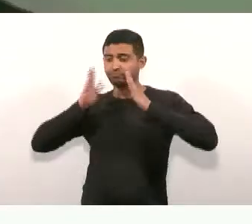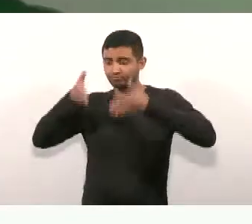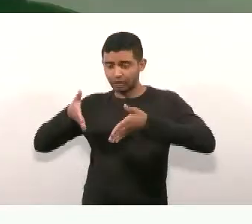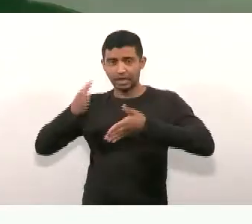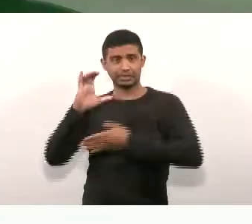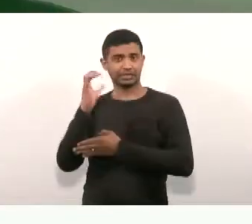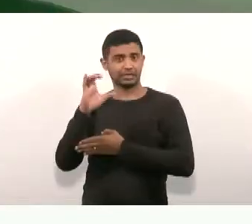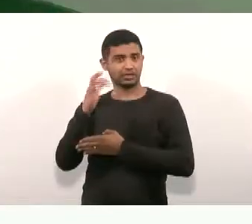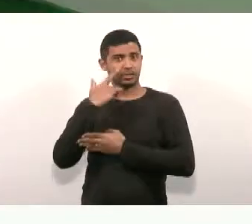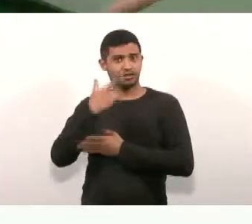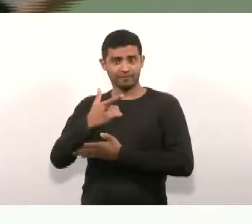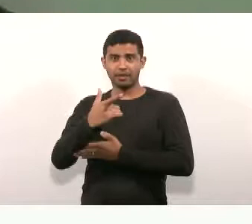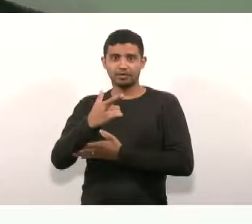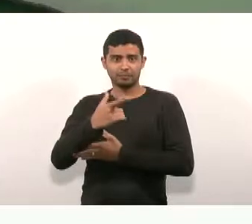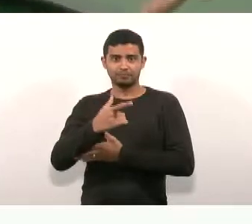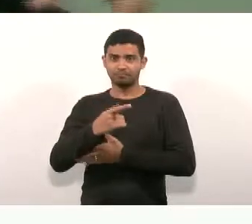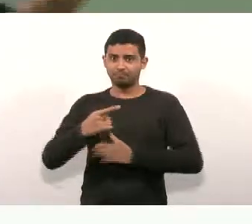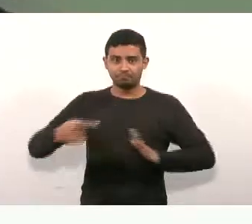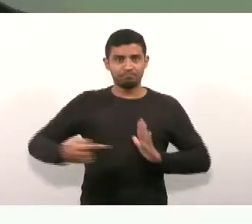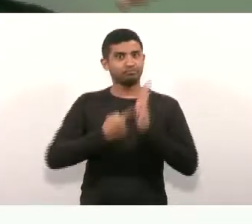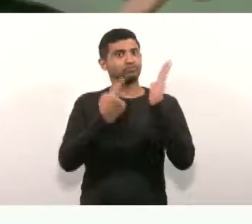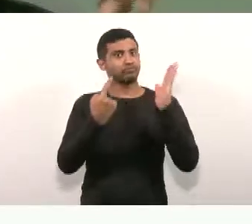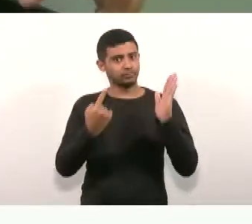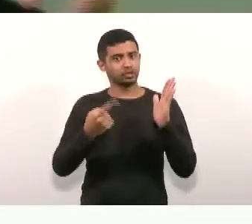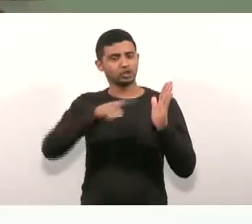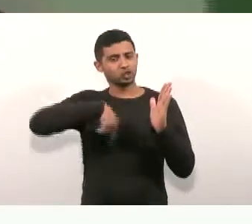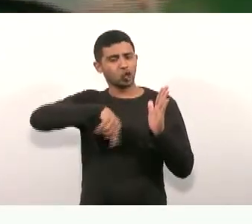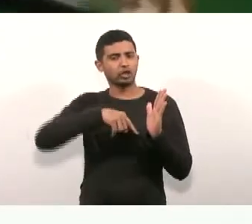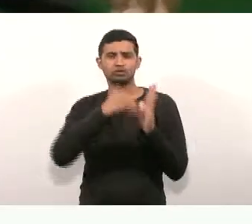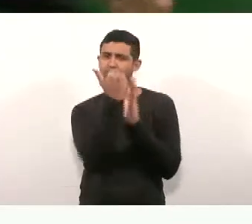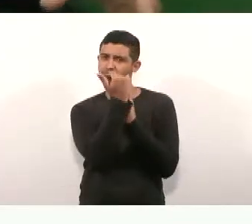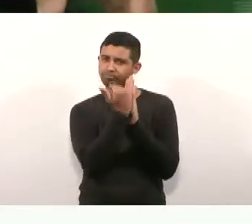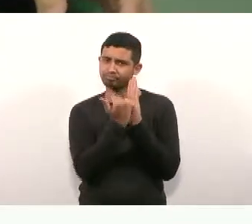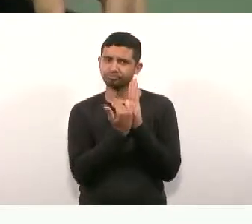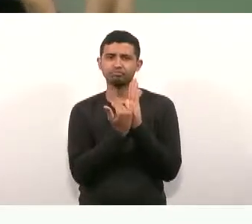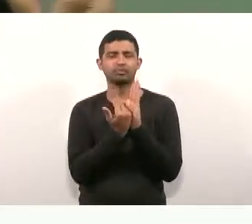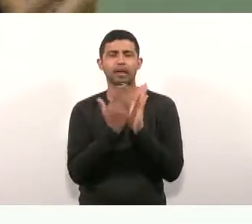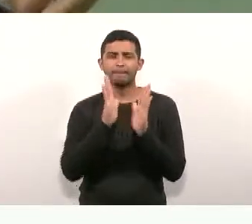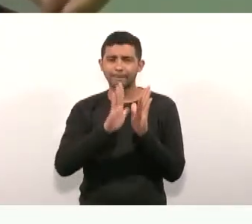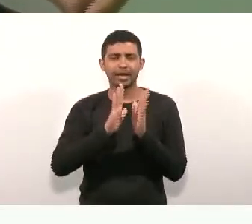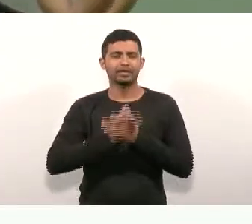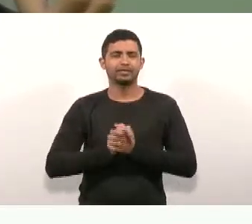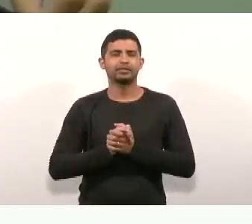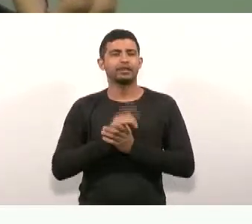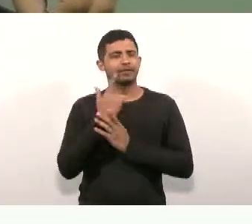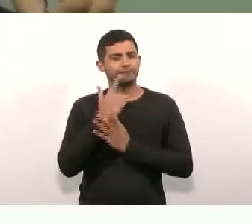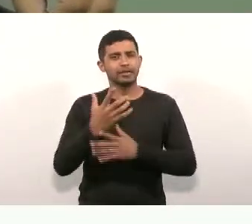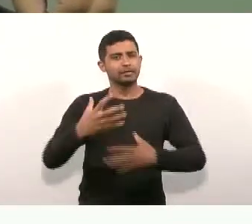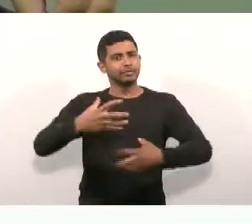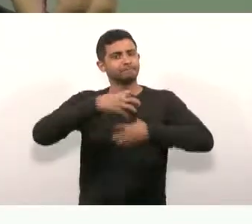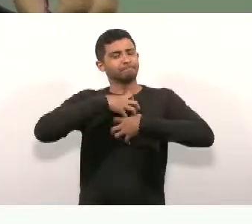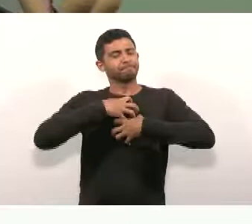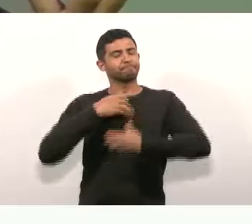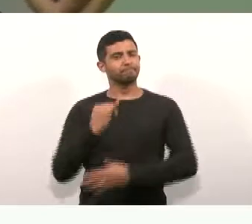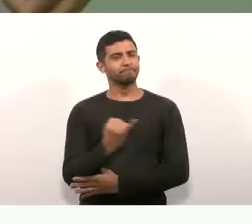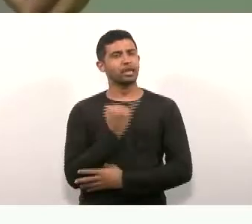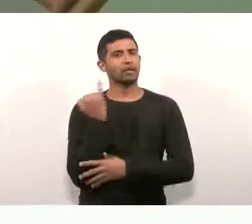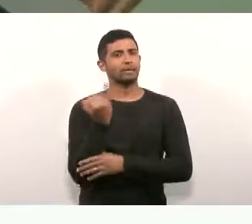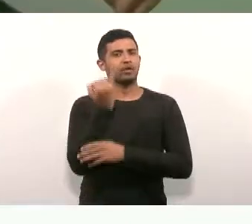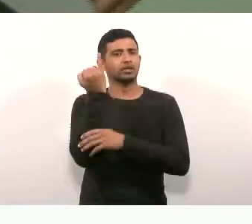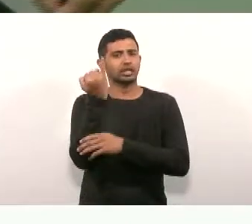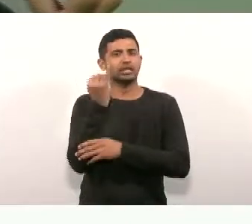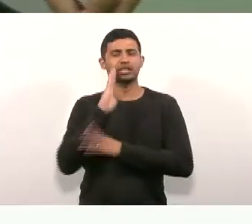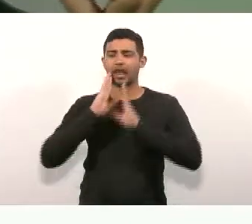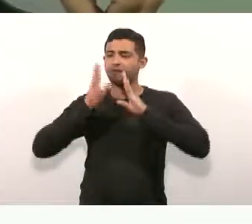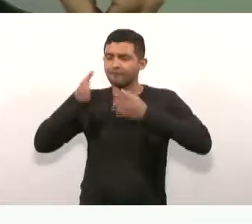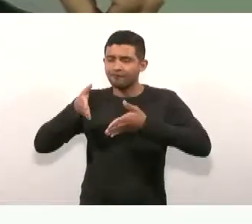Por óbvio, o grande impacto é na ciência, na formação de quadros, enfim, mas além disso, Jair, há um impacto importante para as